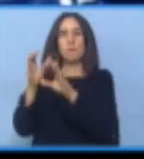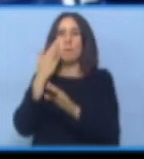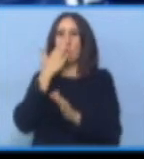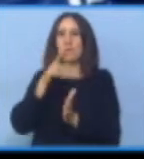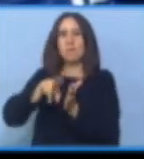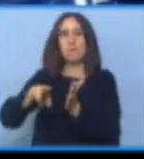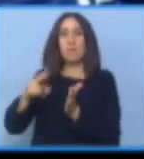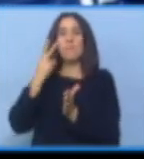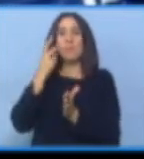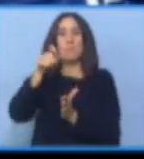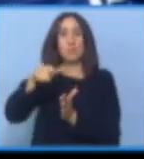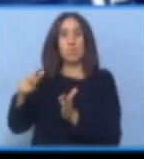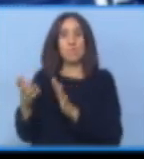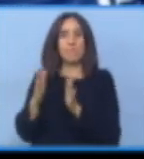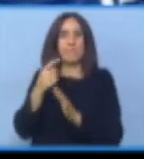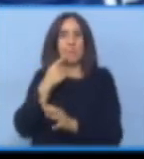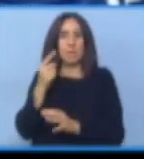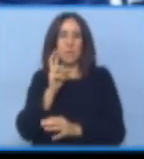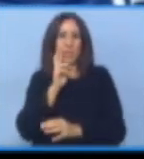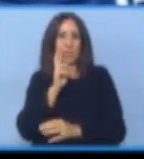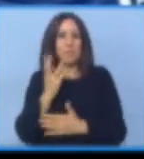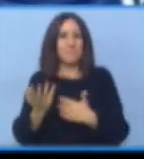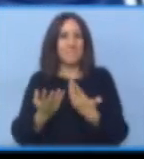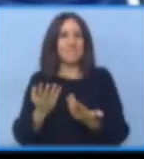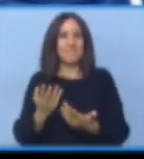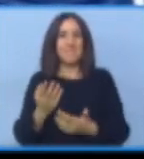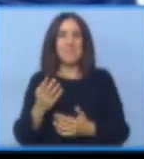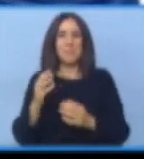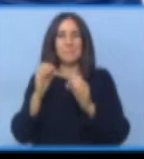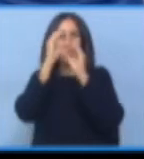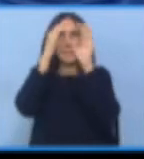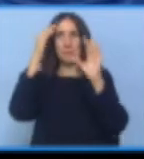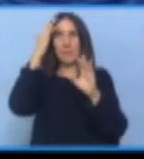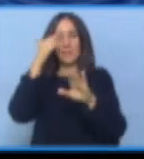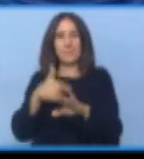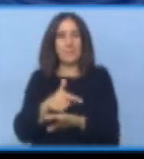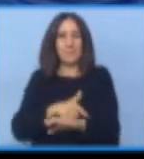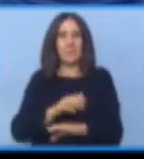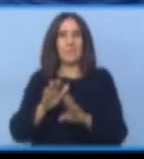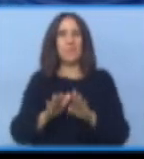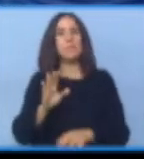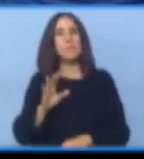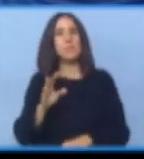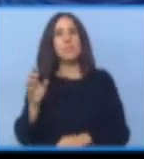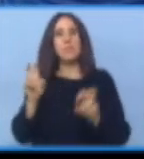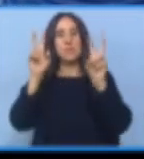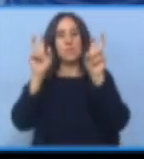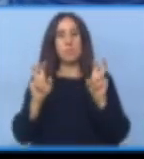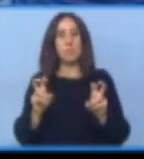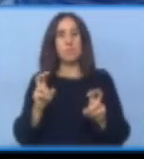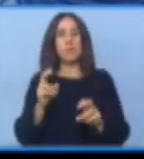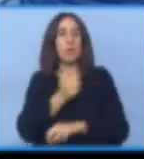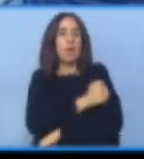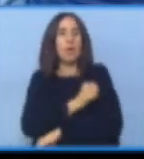cemitério de vivos, ou uma coisa assim meio estranha, desculpa, excesso de imaginação por vezes, afastamos esses temas das